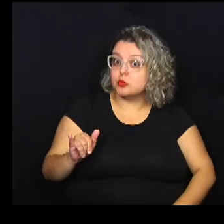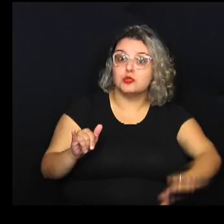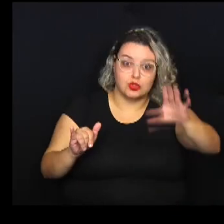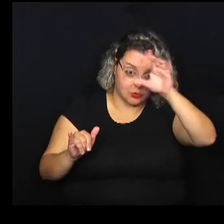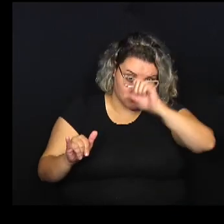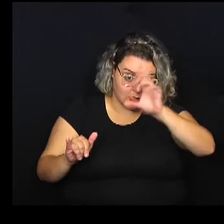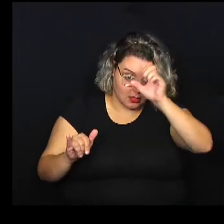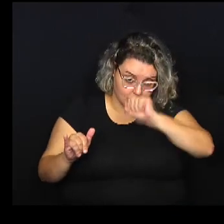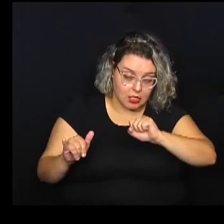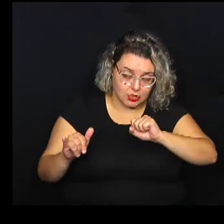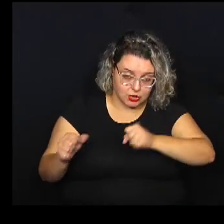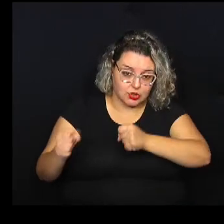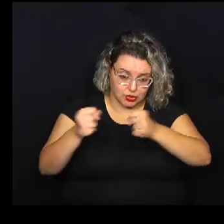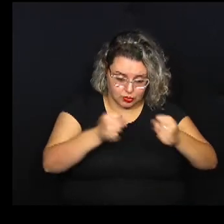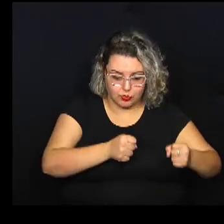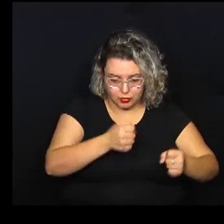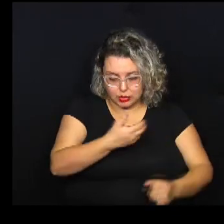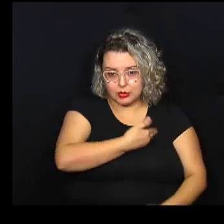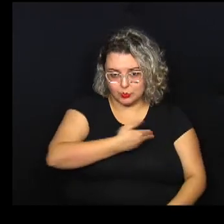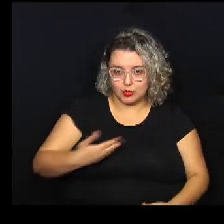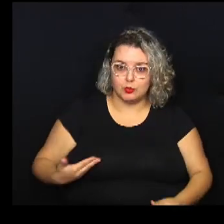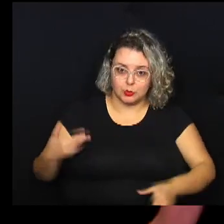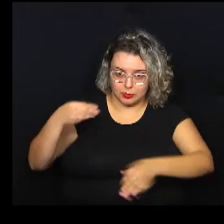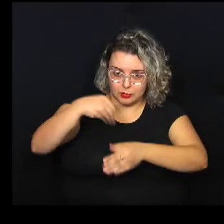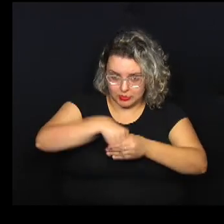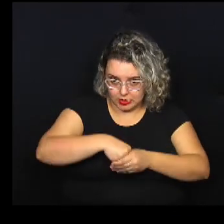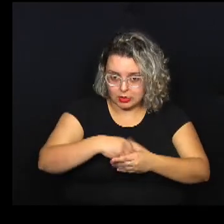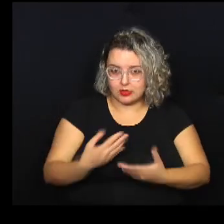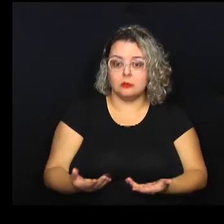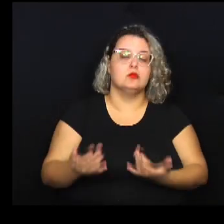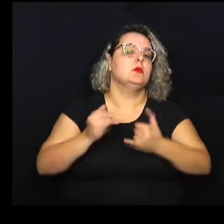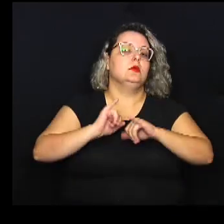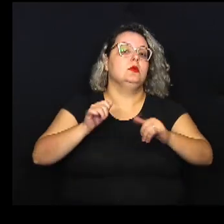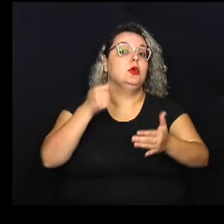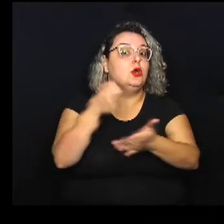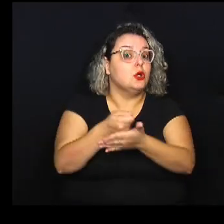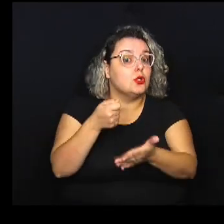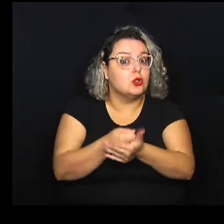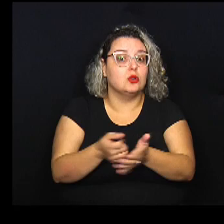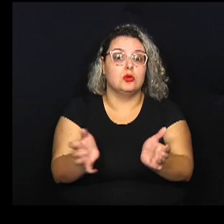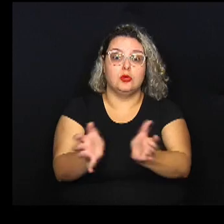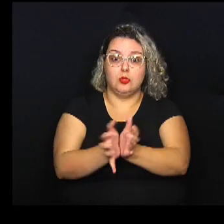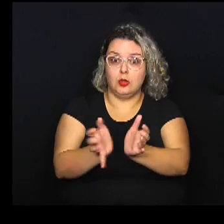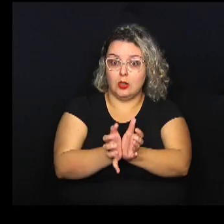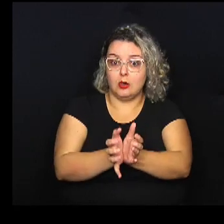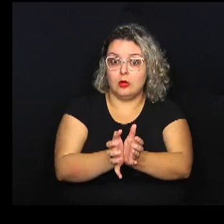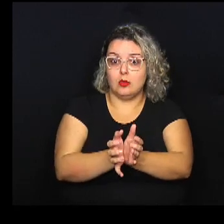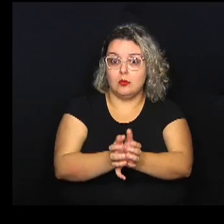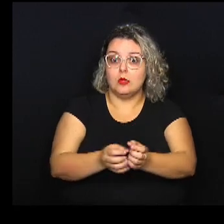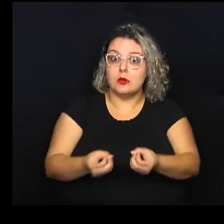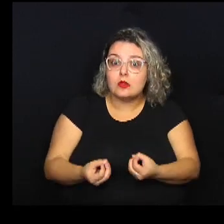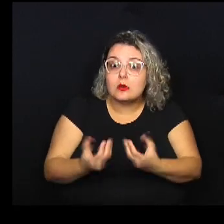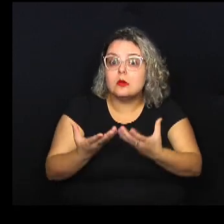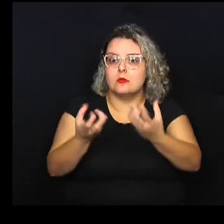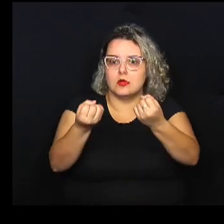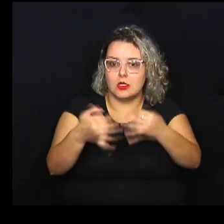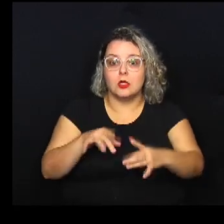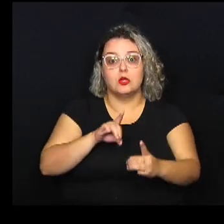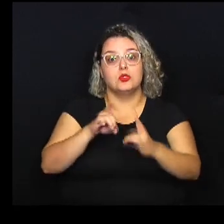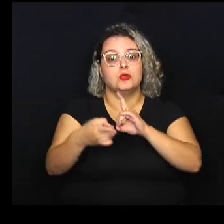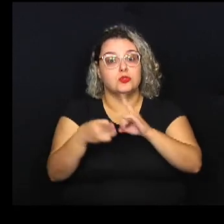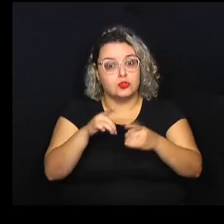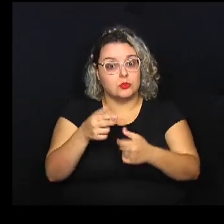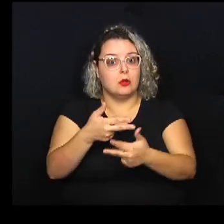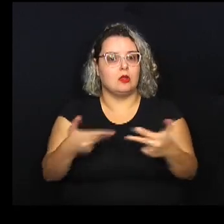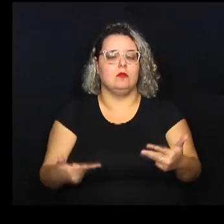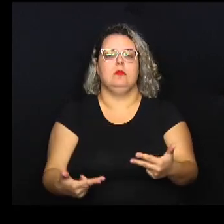poder público, e por isso que eu tento passar cobrar isso da nossa equipe, que passe de forma muito dinâmica as coisas,